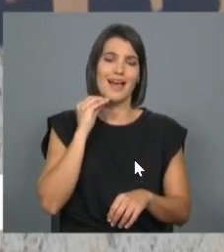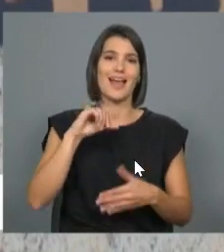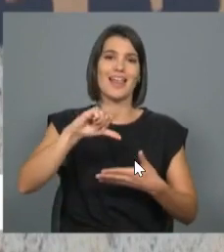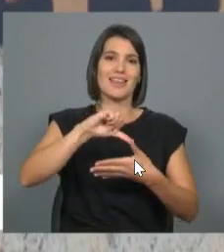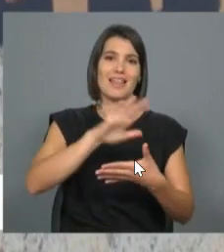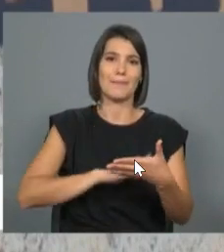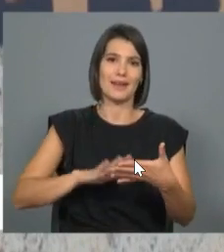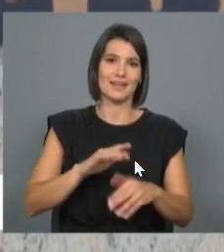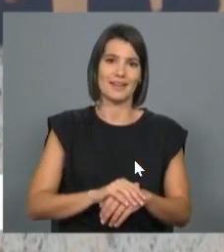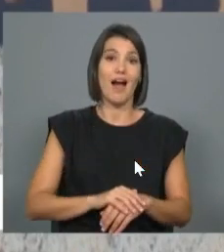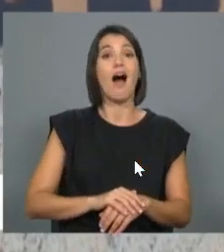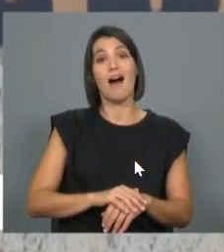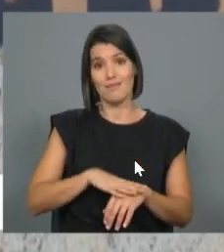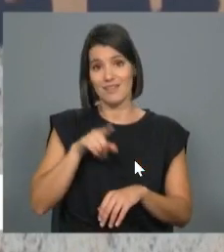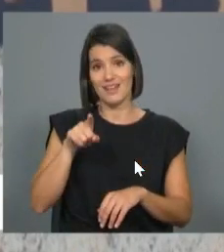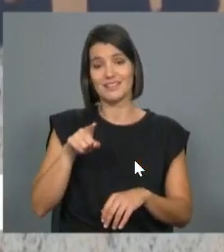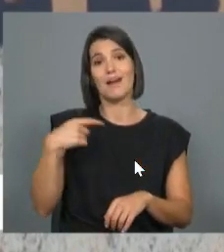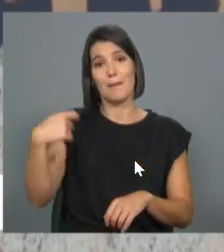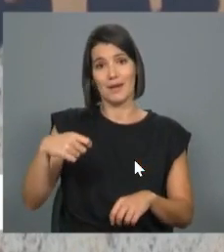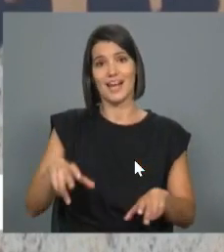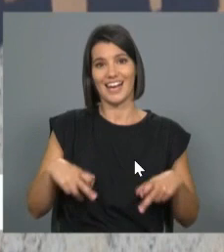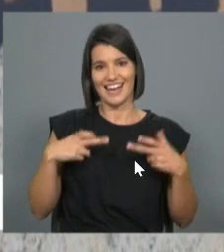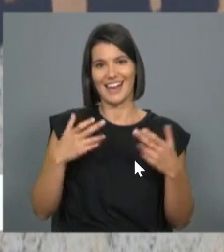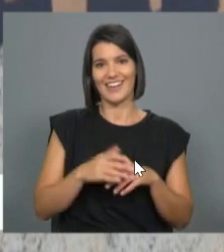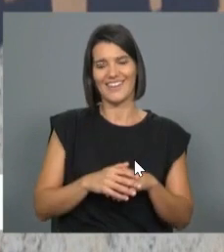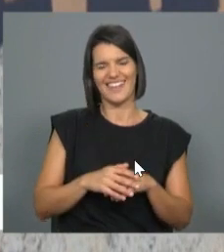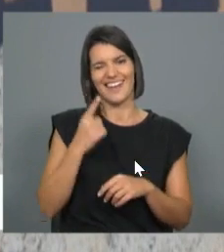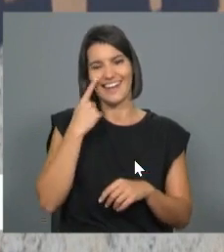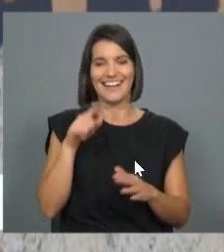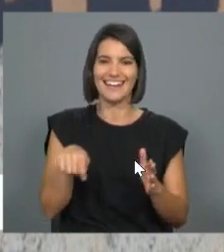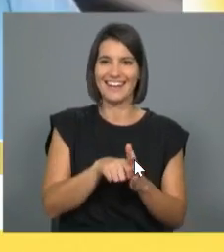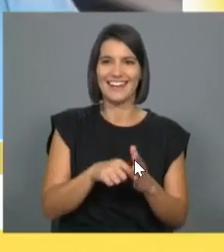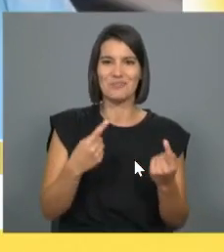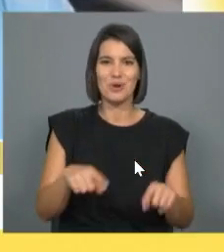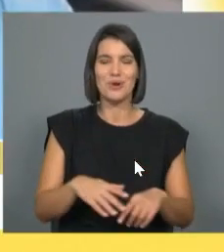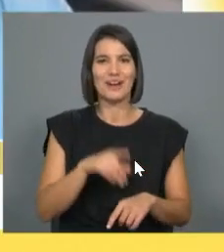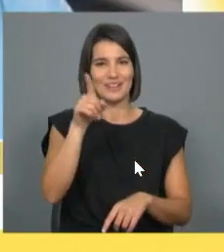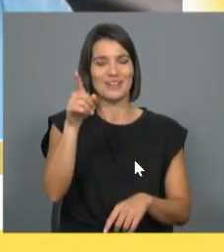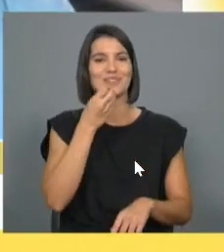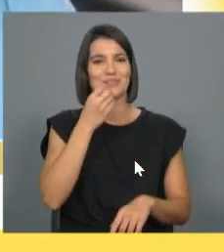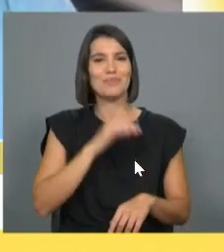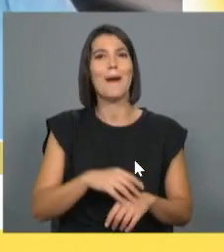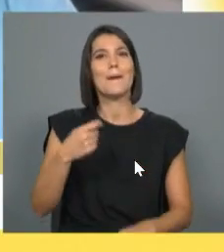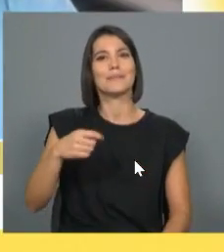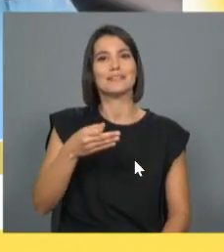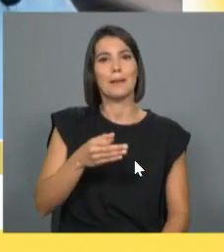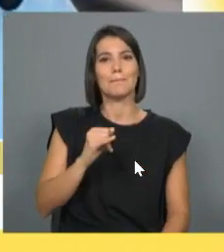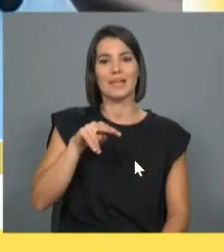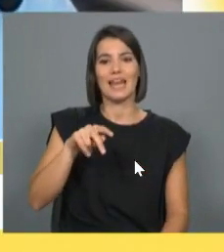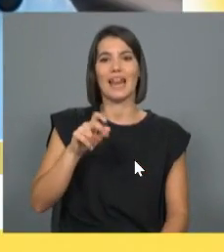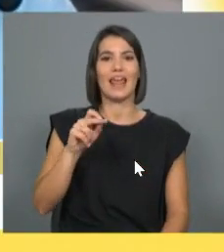um presidente tão rico. Sim, o Esta presidente foi só uma Pinera, provocação. Ele fez muito bem. O presidente Pinera é um